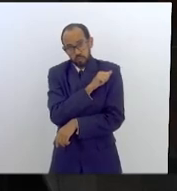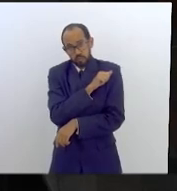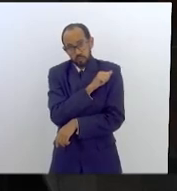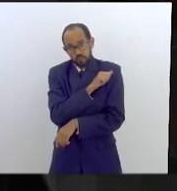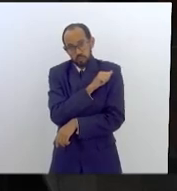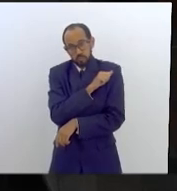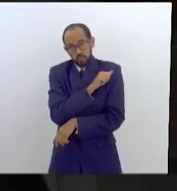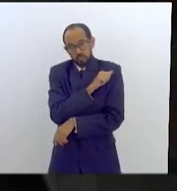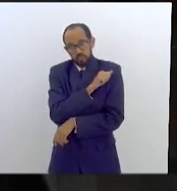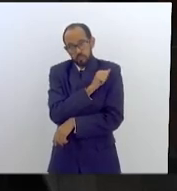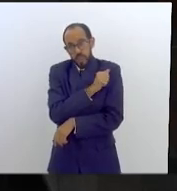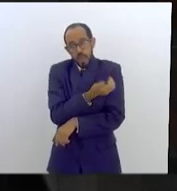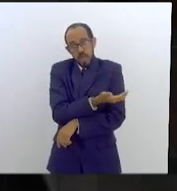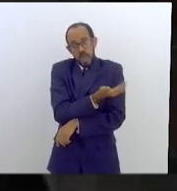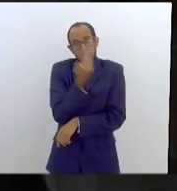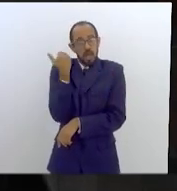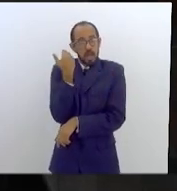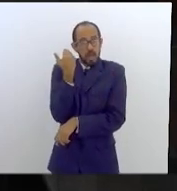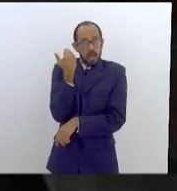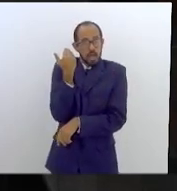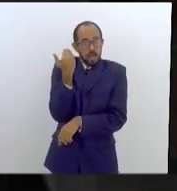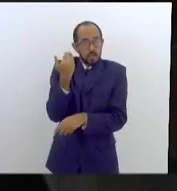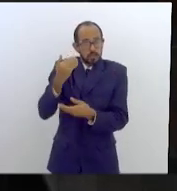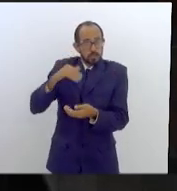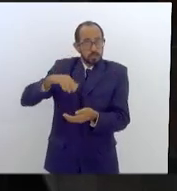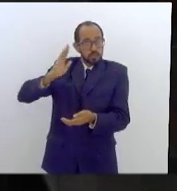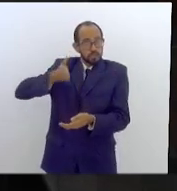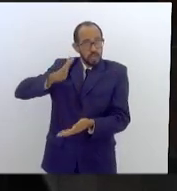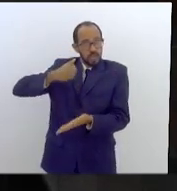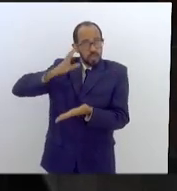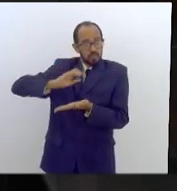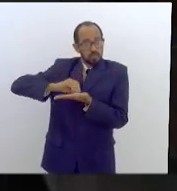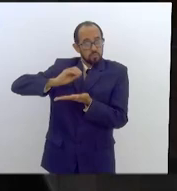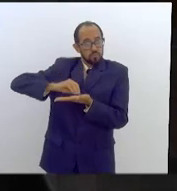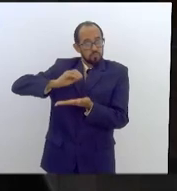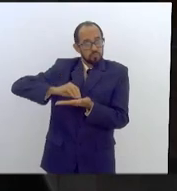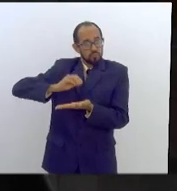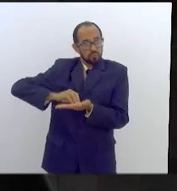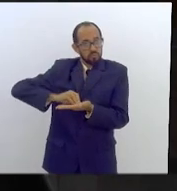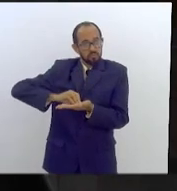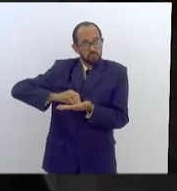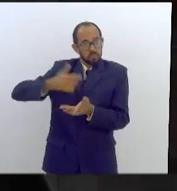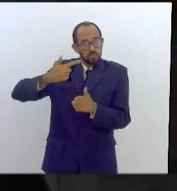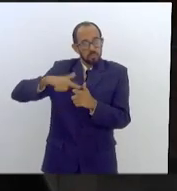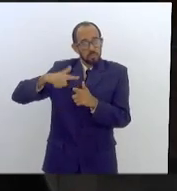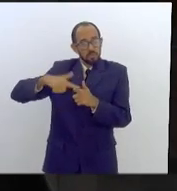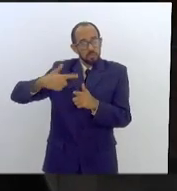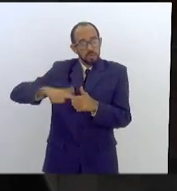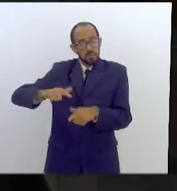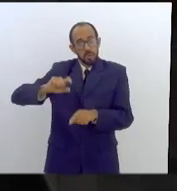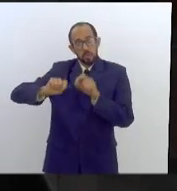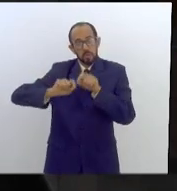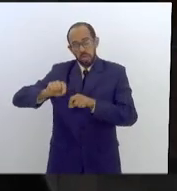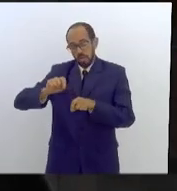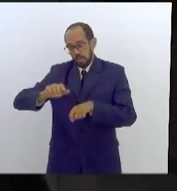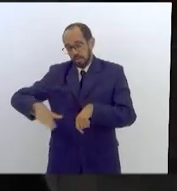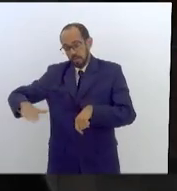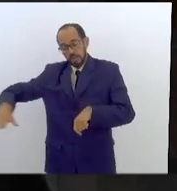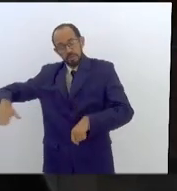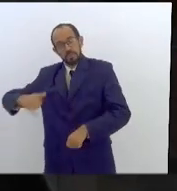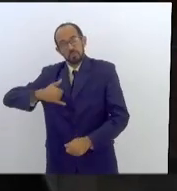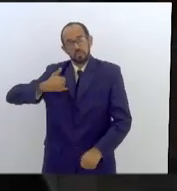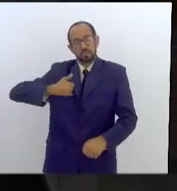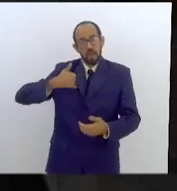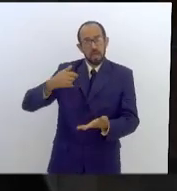aprendizagem já estava defasado e deficitário no Brasil crianças em distorção e idade de ano crianças